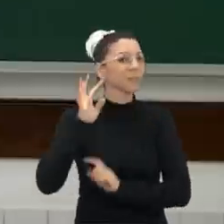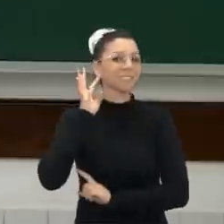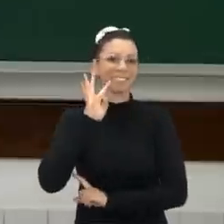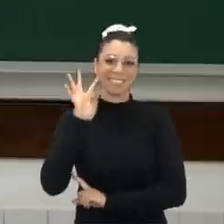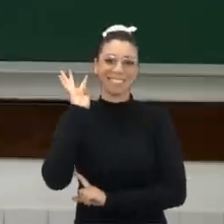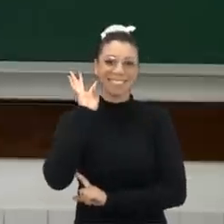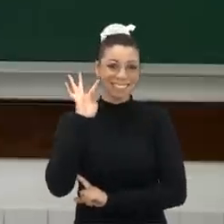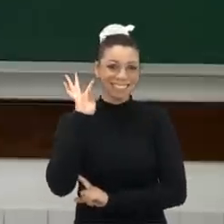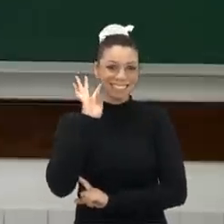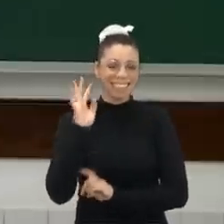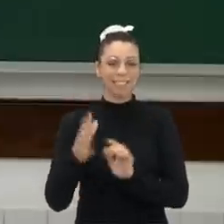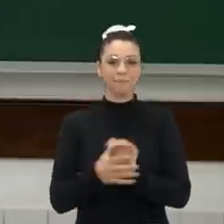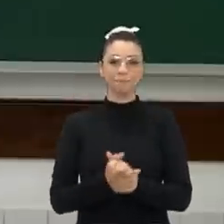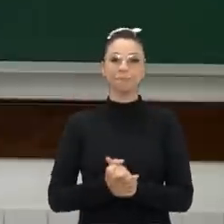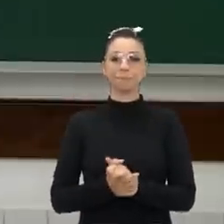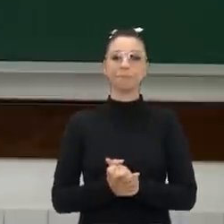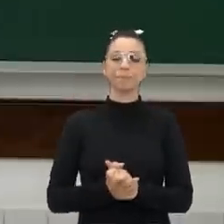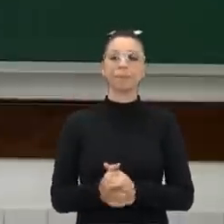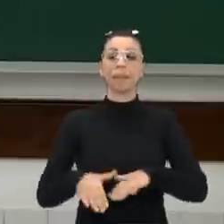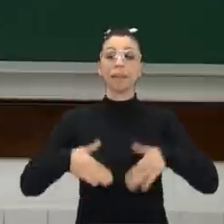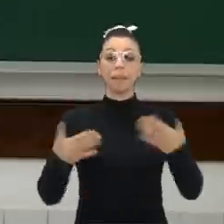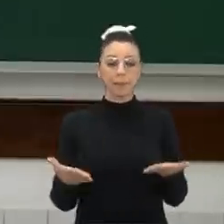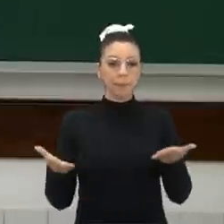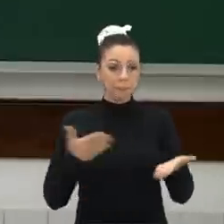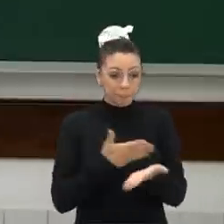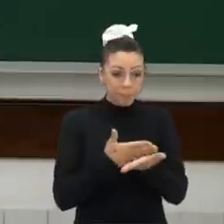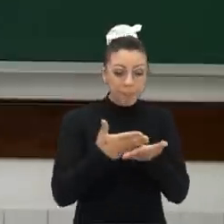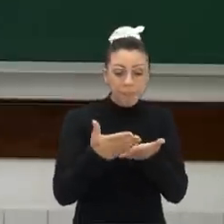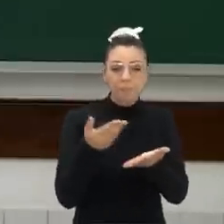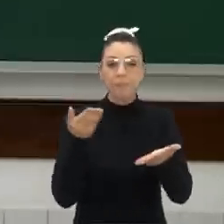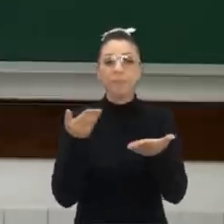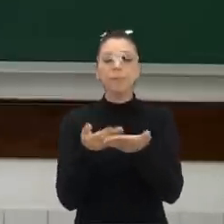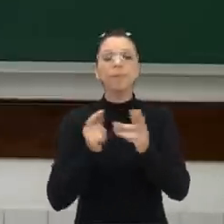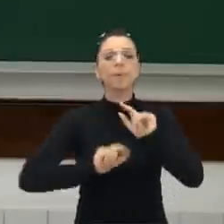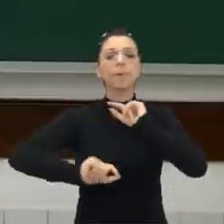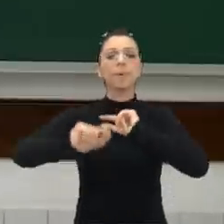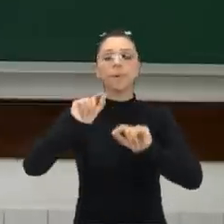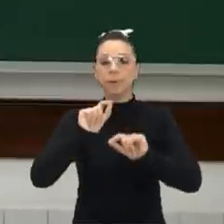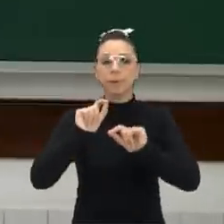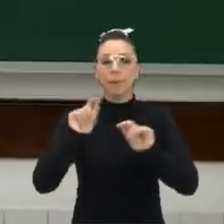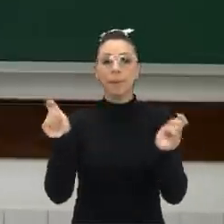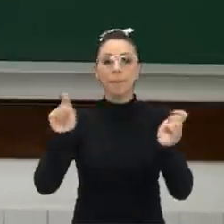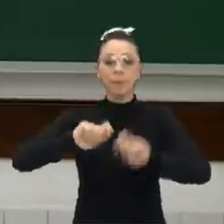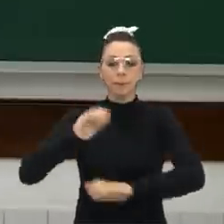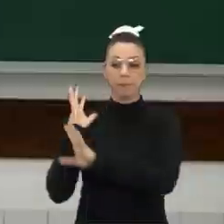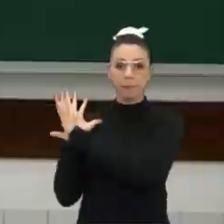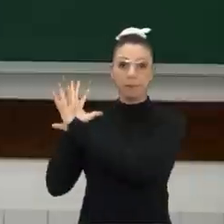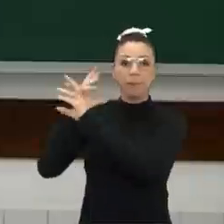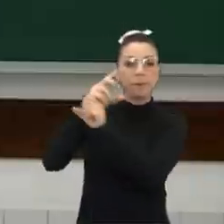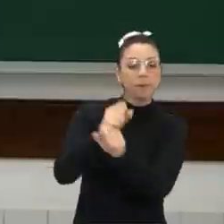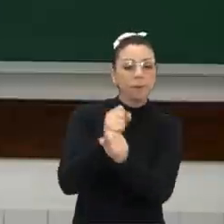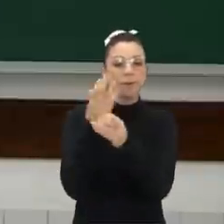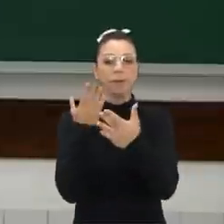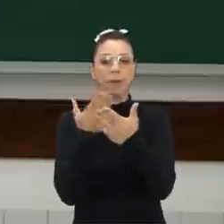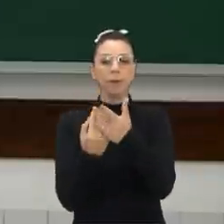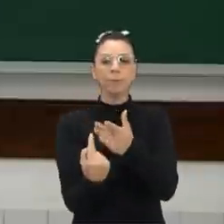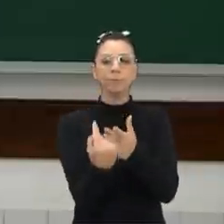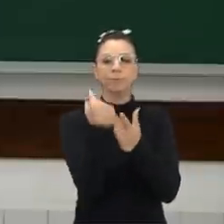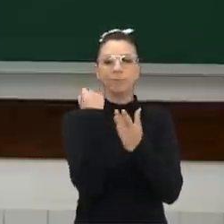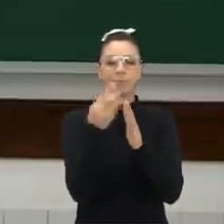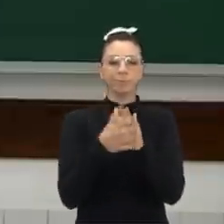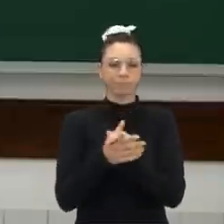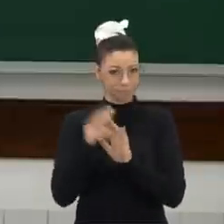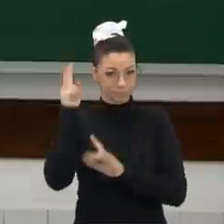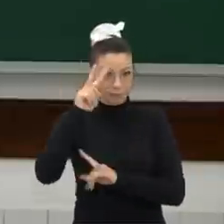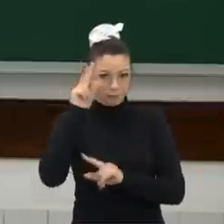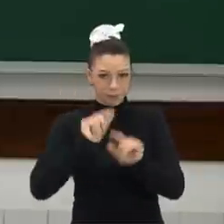bacana. Para nós iniciarmos hoje, nós precisamos revisar a nossa aulinha anterior.